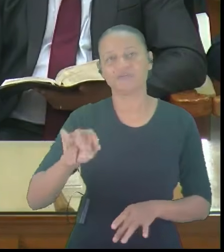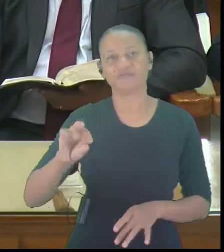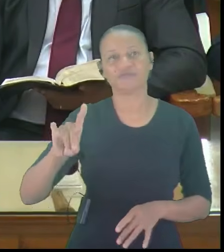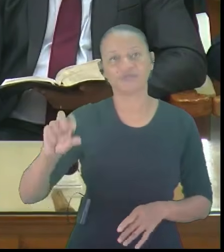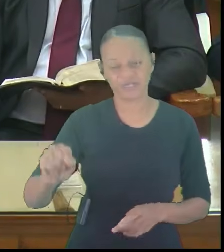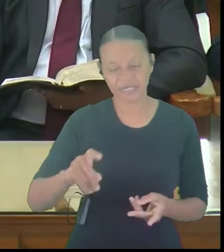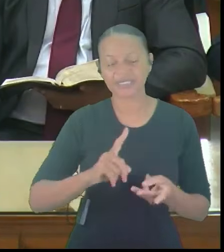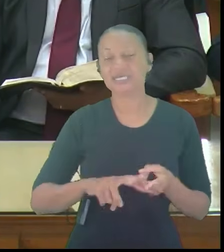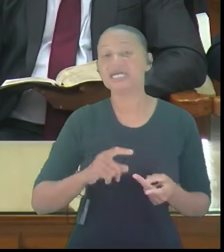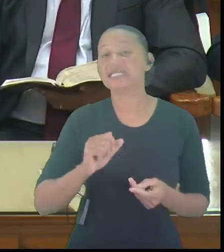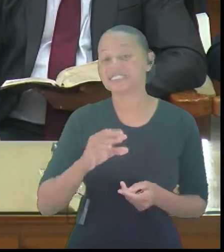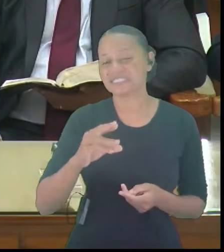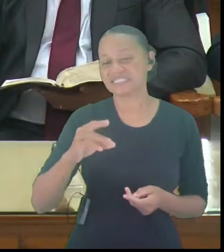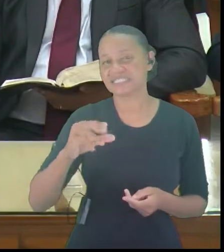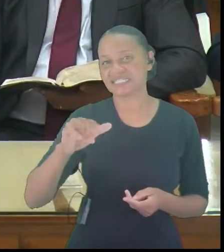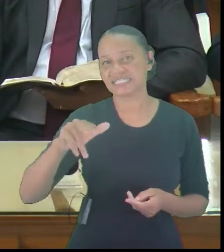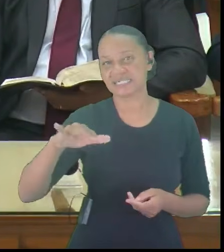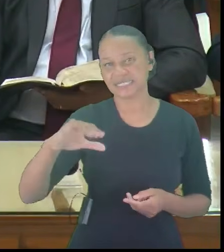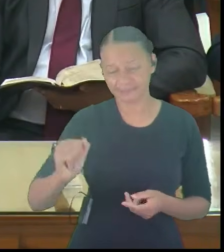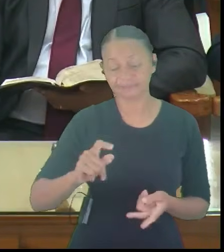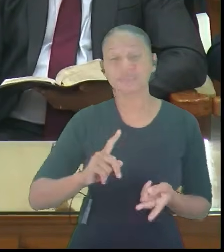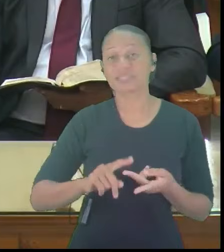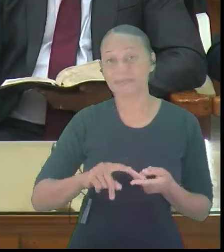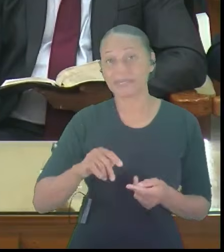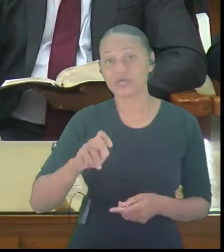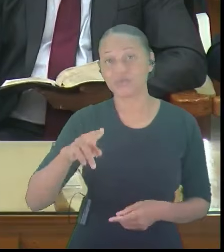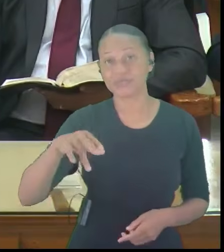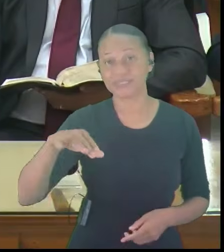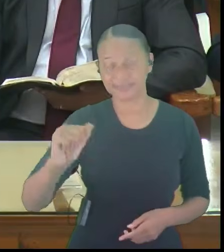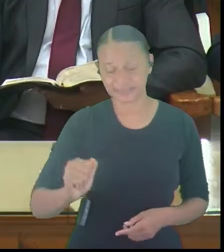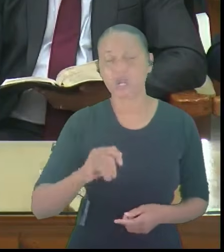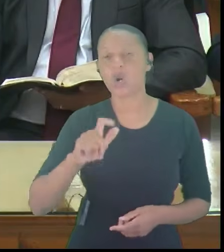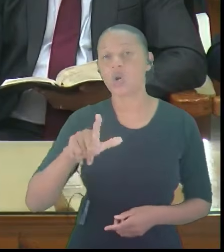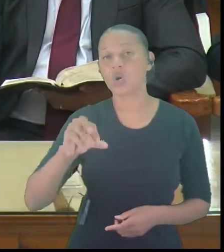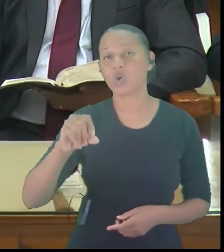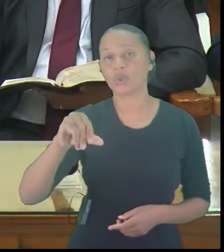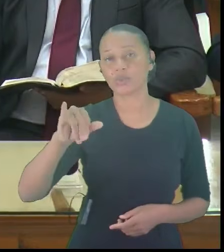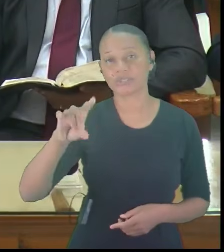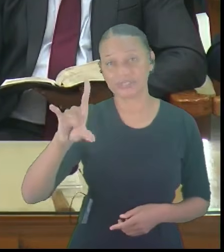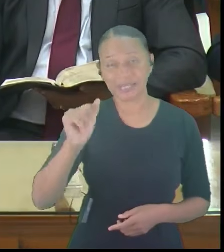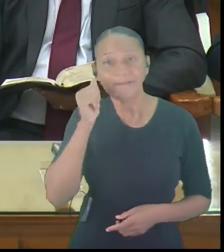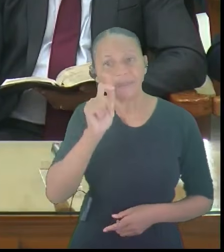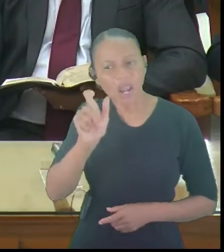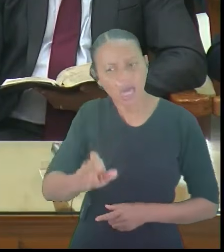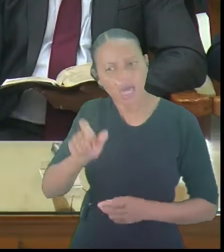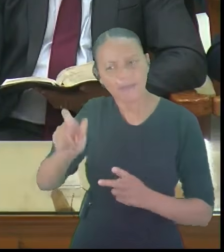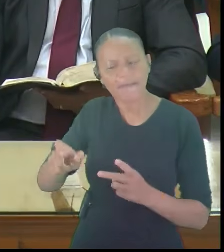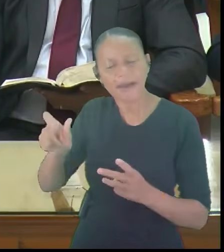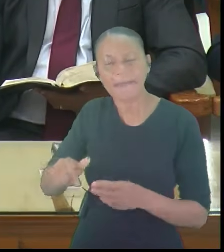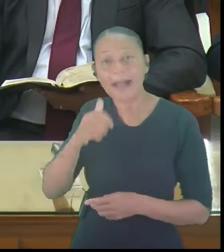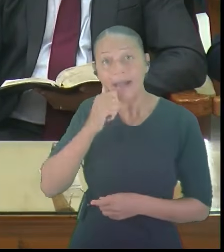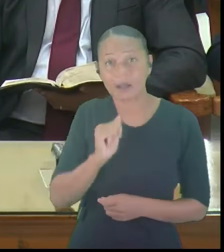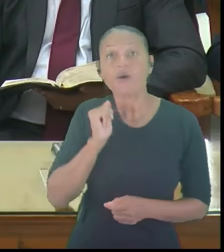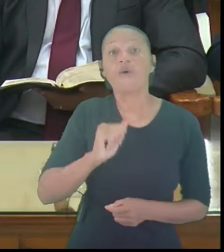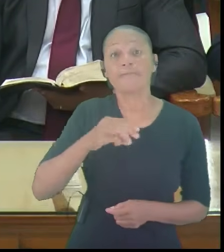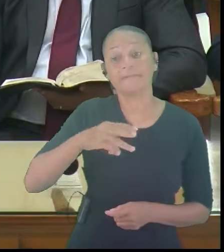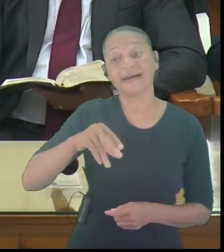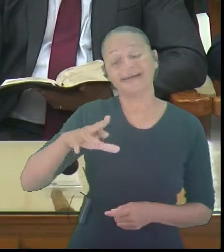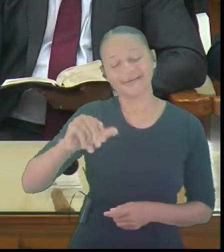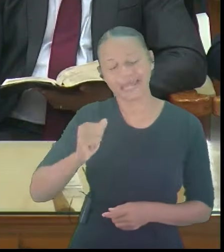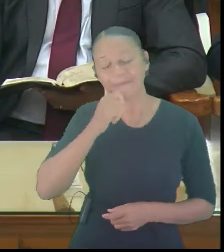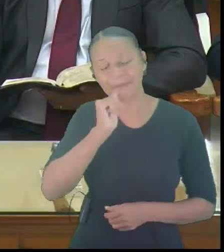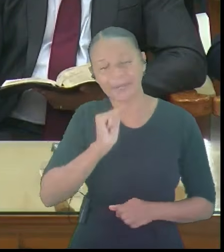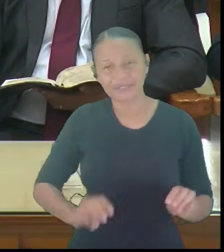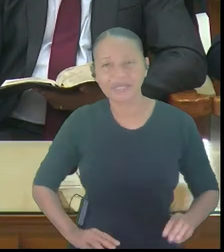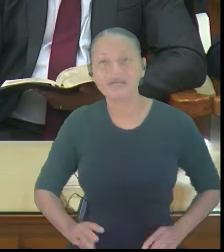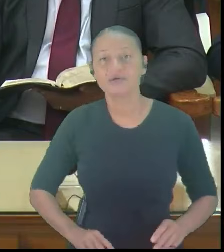de Sintique, a Bíblia fala de Eunice, a Bíblia fala de Lloyd, a Bíblia fala de Maria, mãe de João Marcos, a Bíblia fala